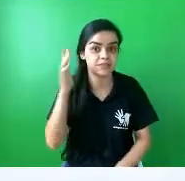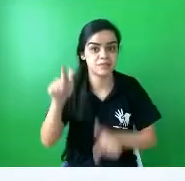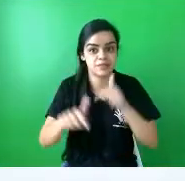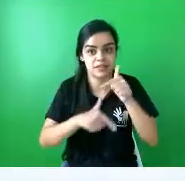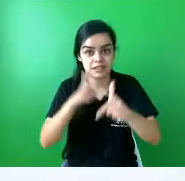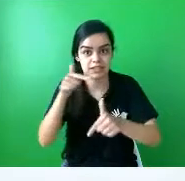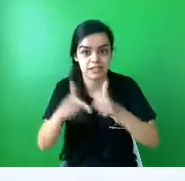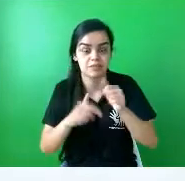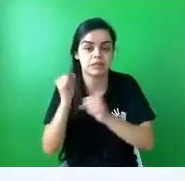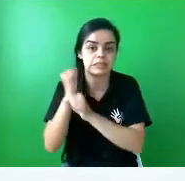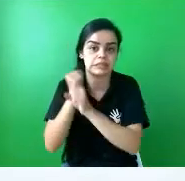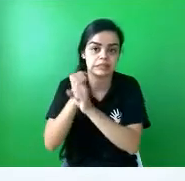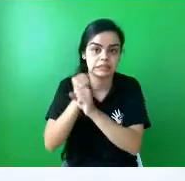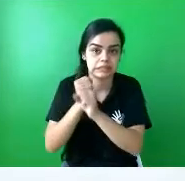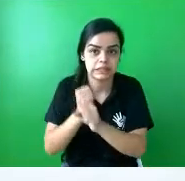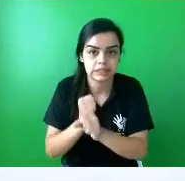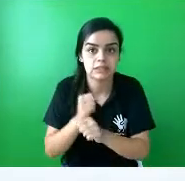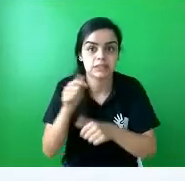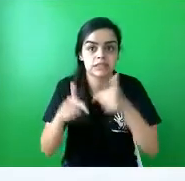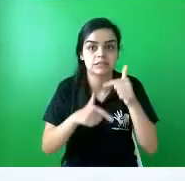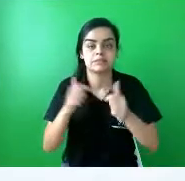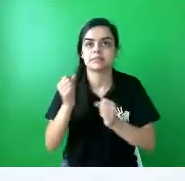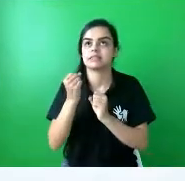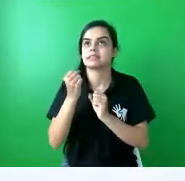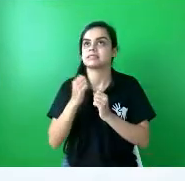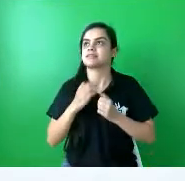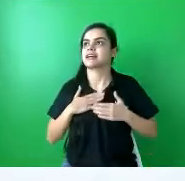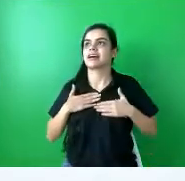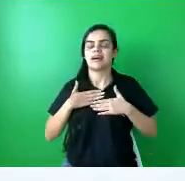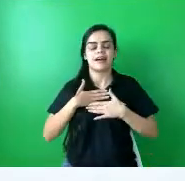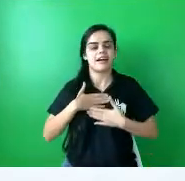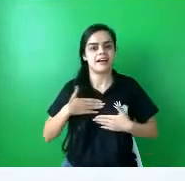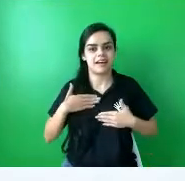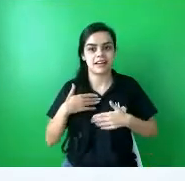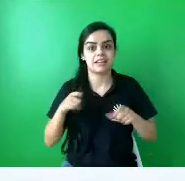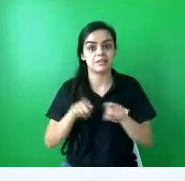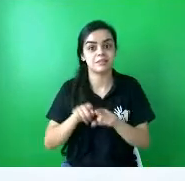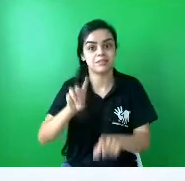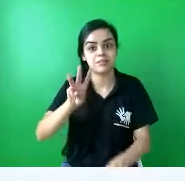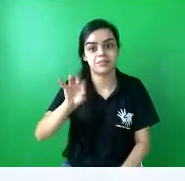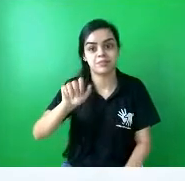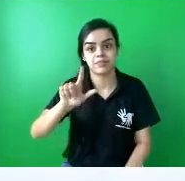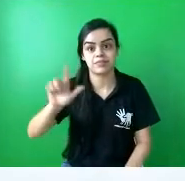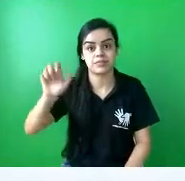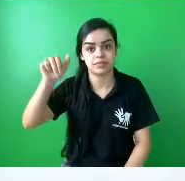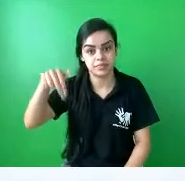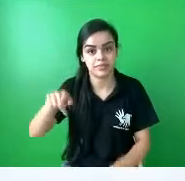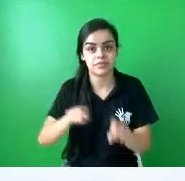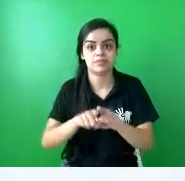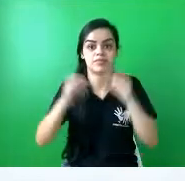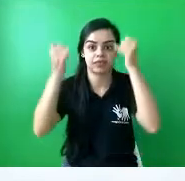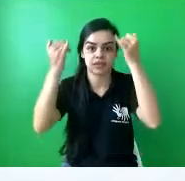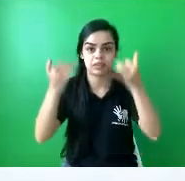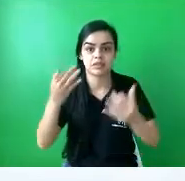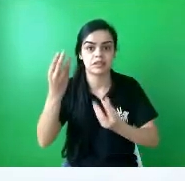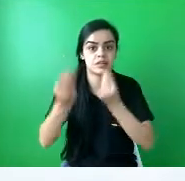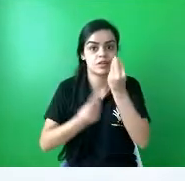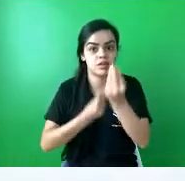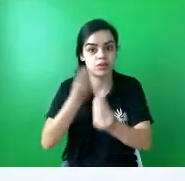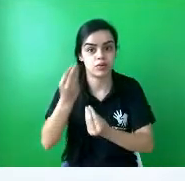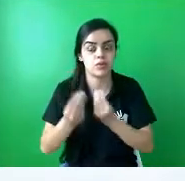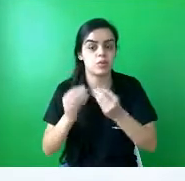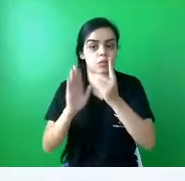que trabalha o ano inteiro, ele fica agora ansioso. Mas o William vai aqui ter essa função de nos dizer como que é